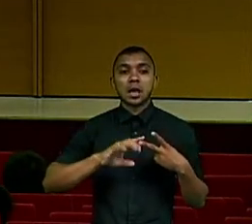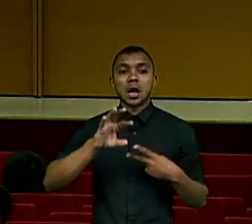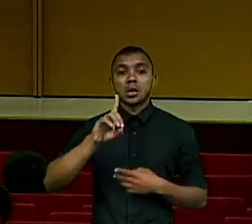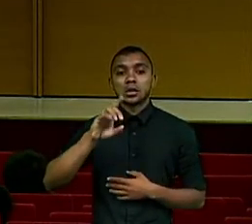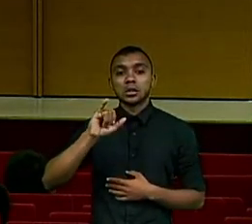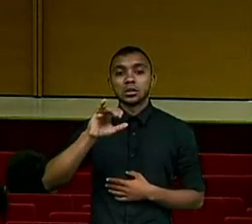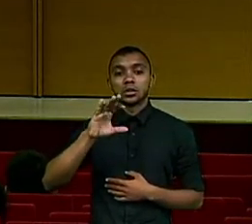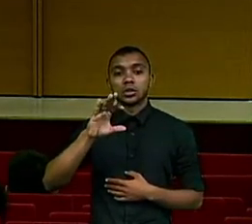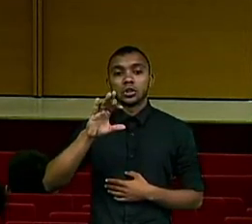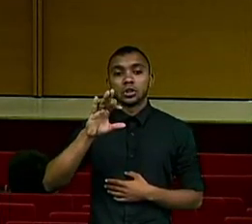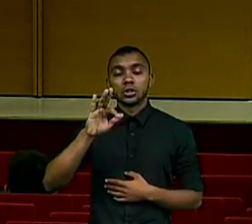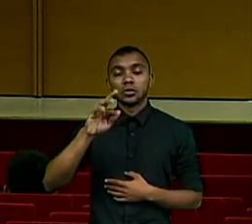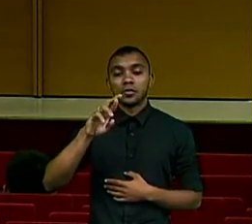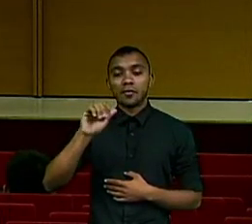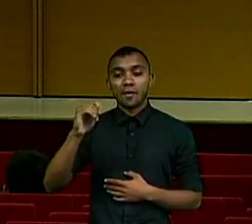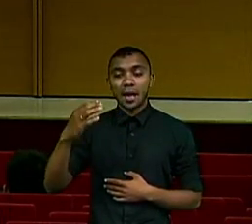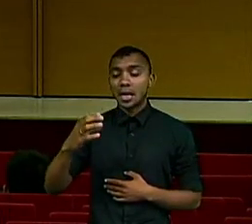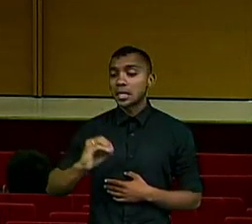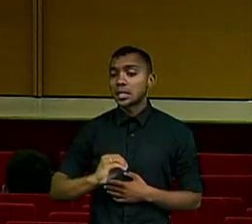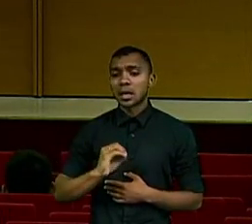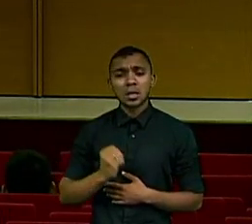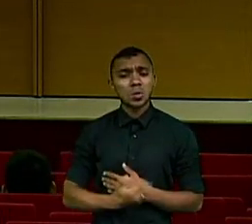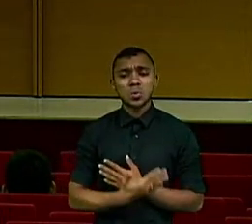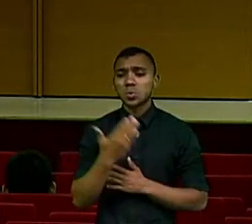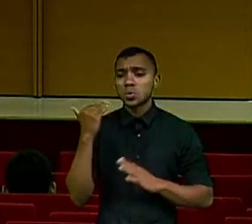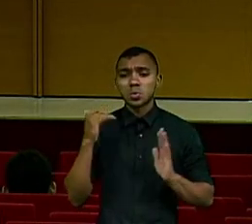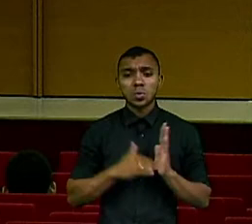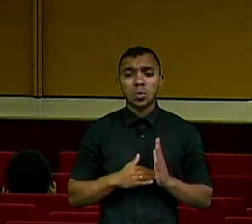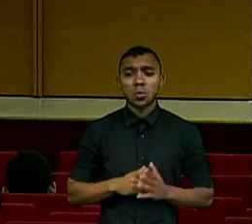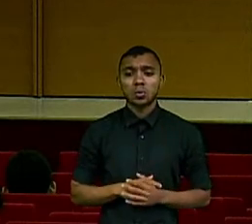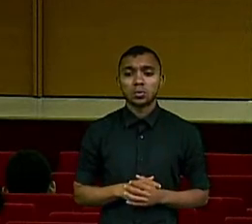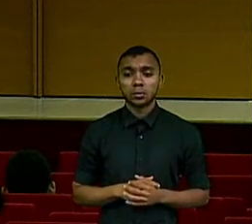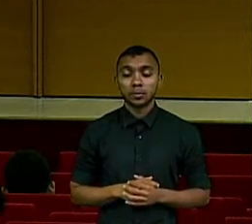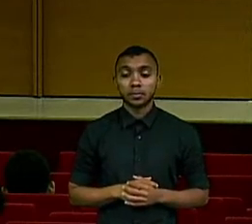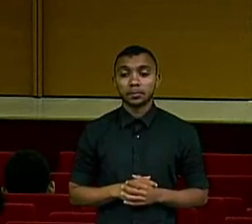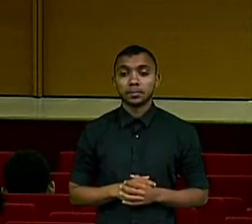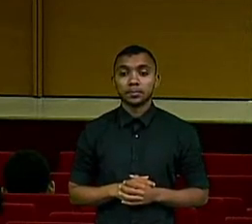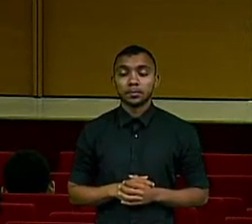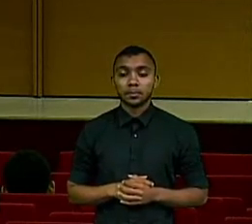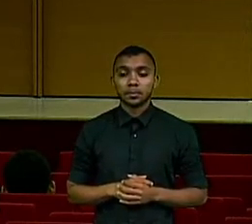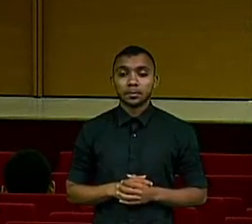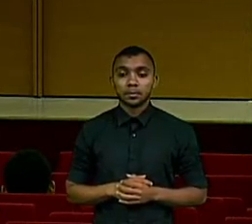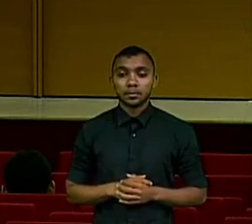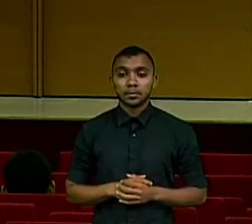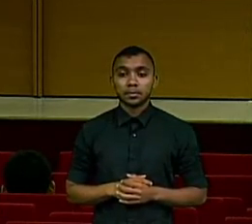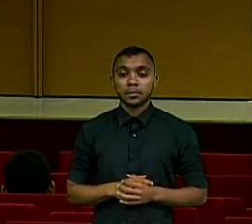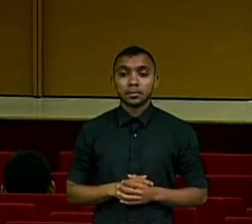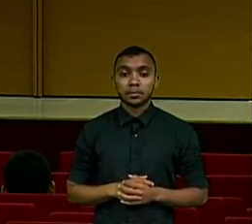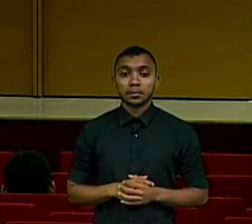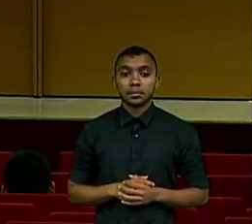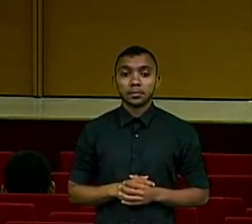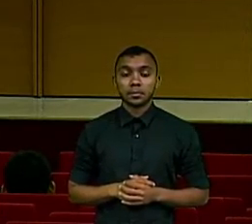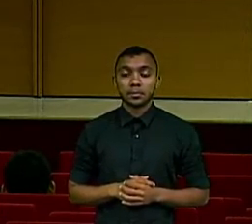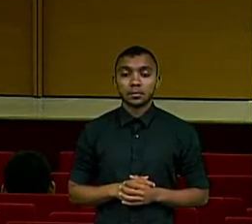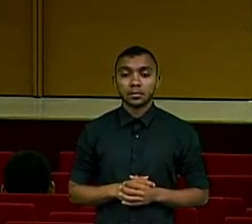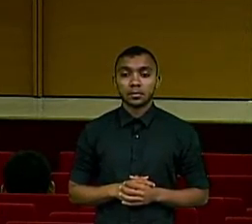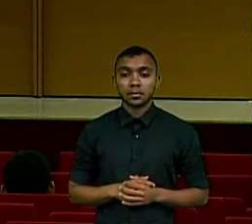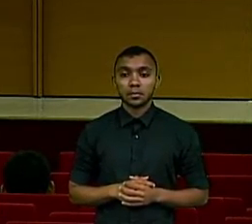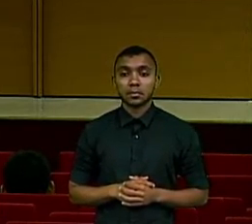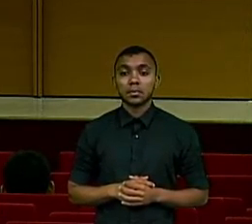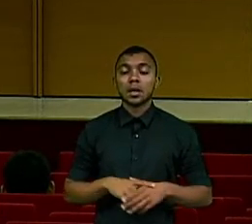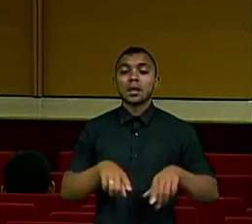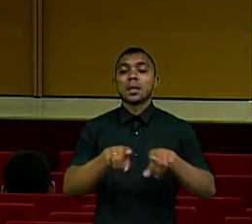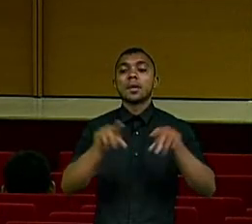interferência todos os tipos de onda agora Inclusive a ressonância que o nosso colega perguntou